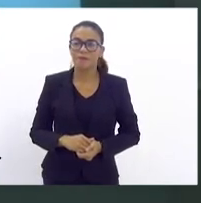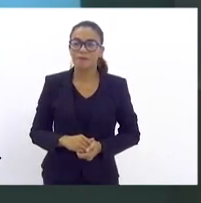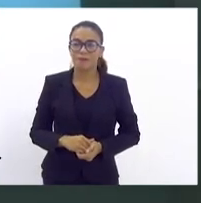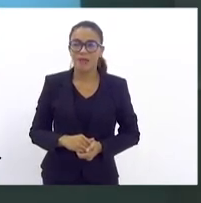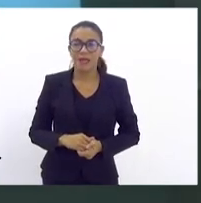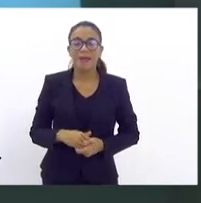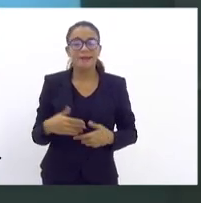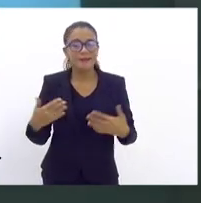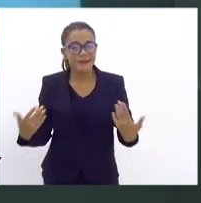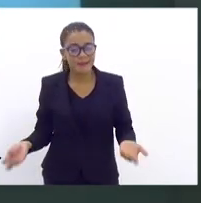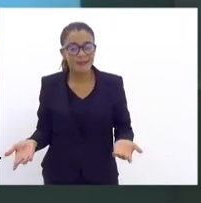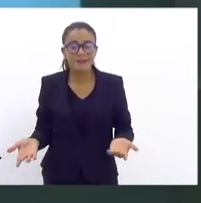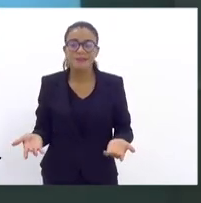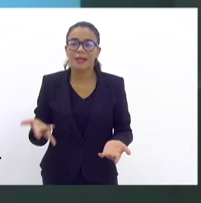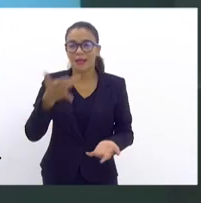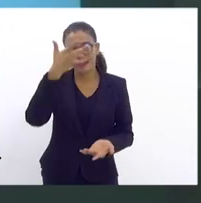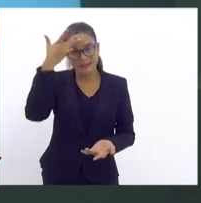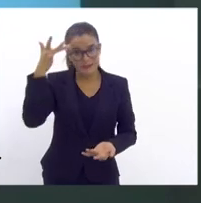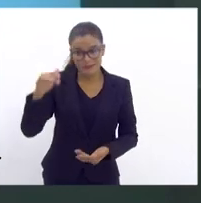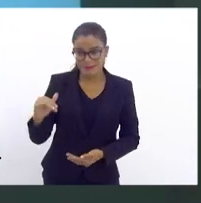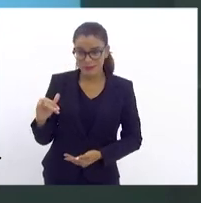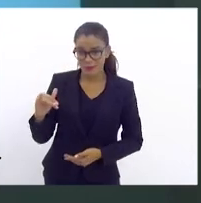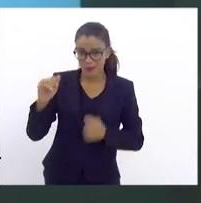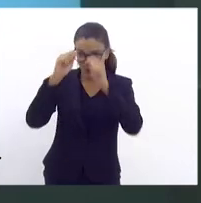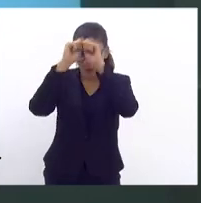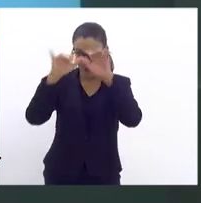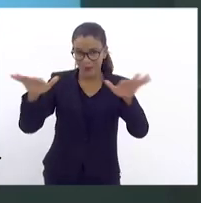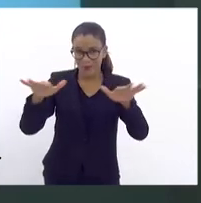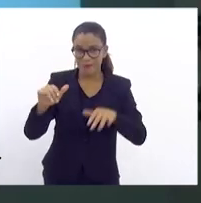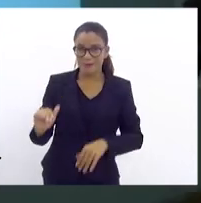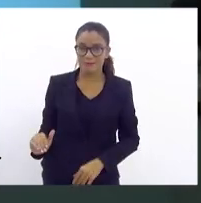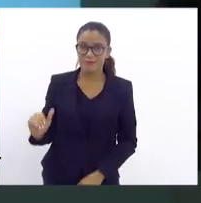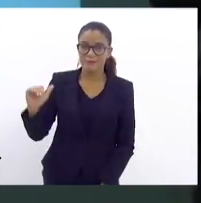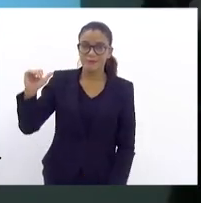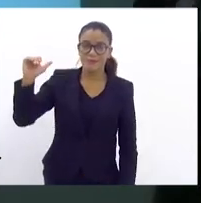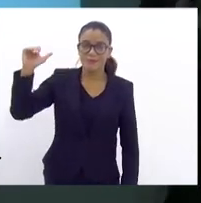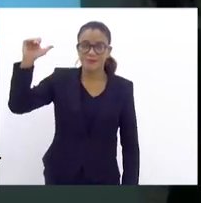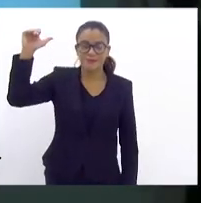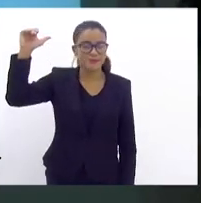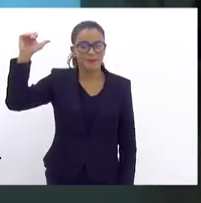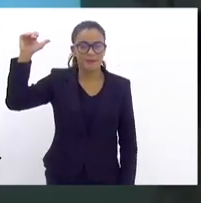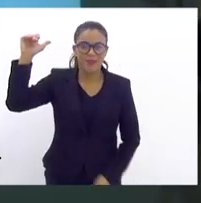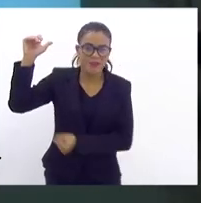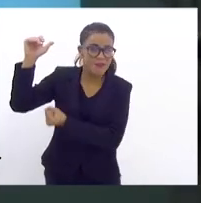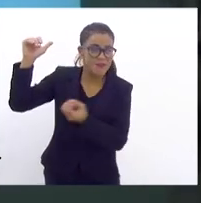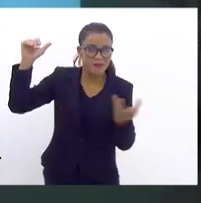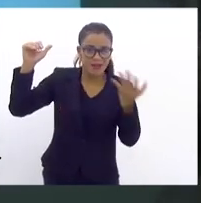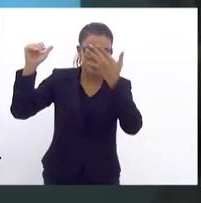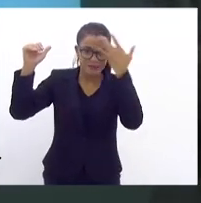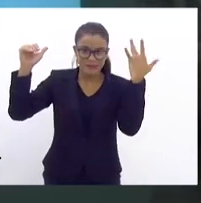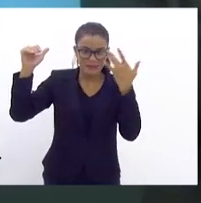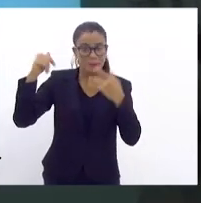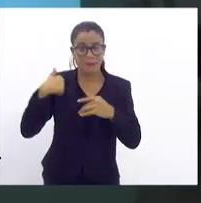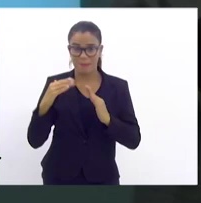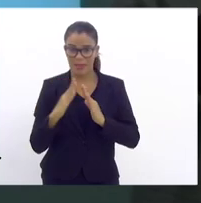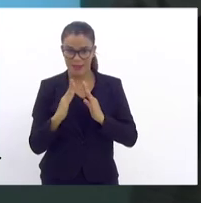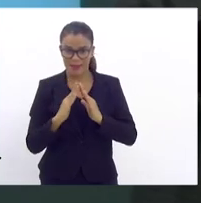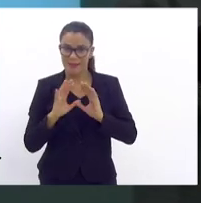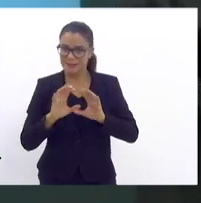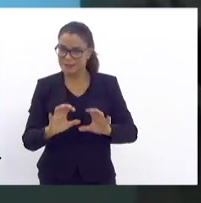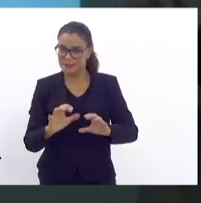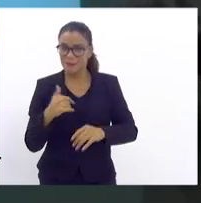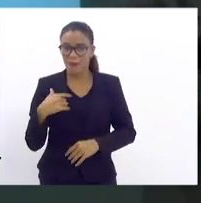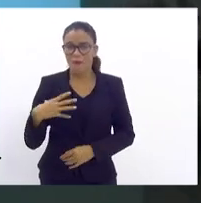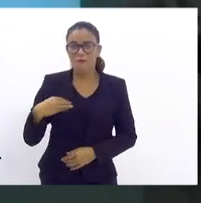E aí quando eles crescem né muitas pessoas aqui não sei se aconteceu aqui mas lá em casa foi assim quando